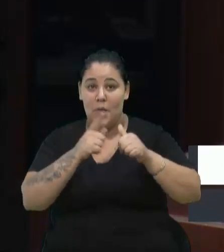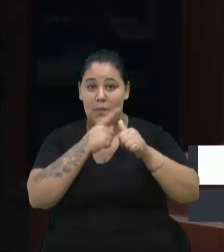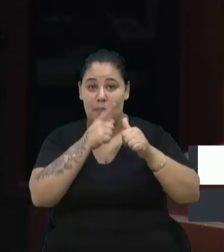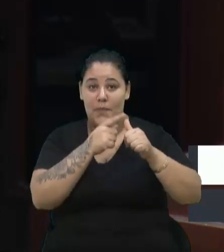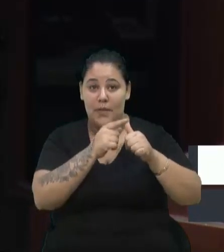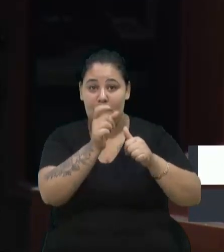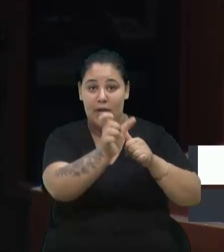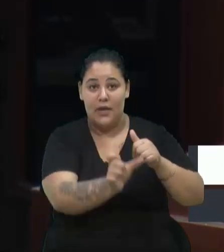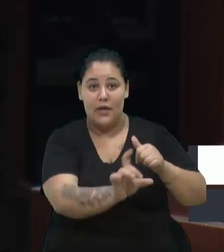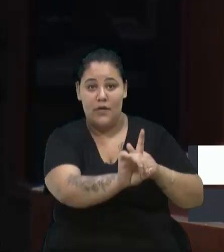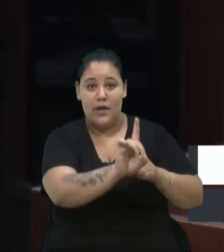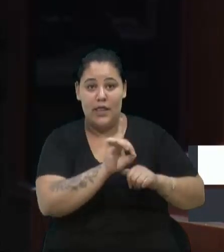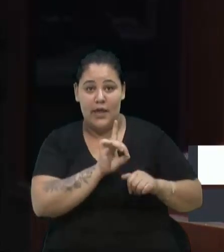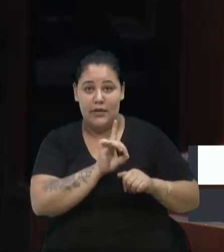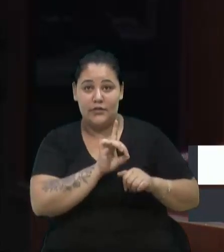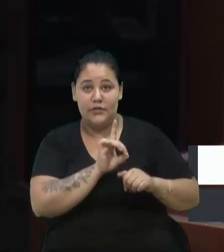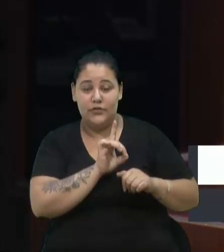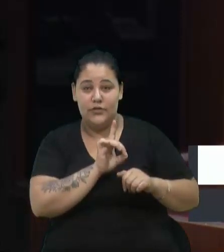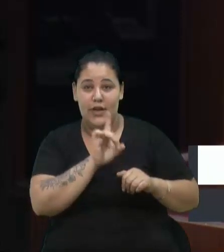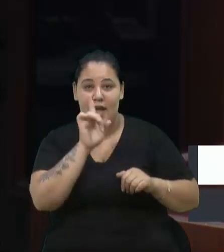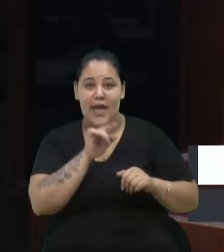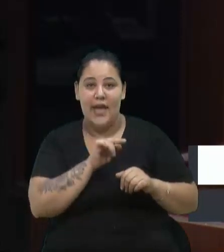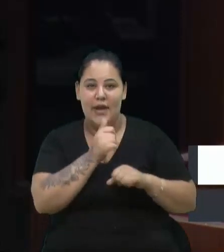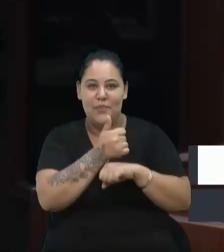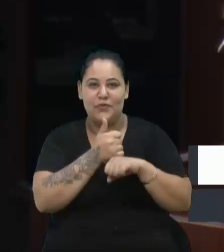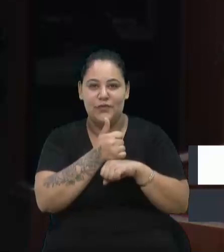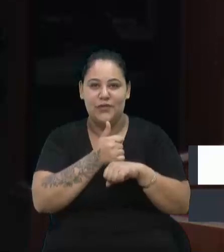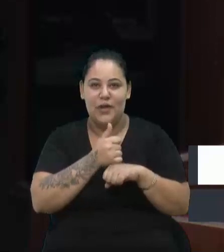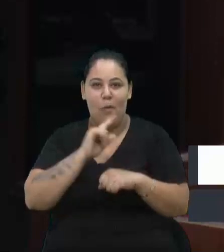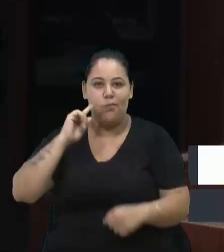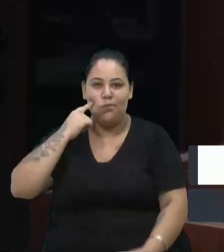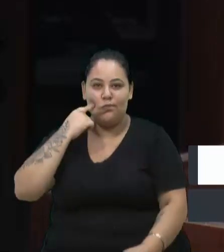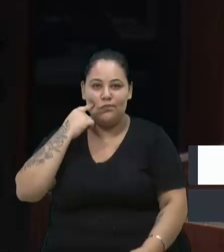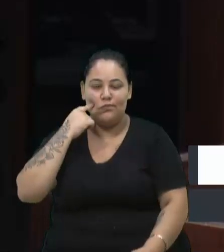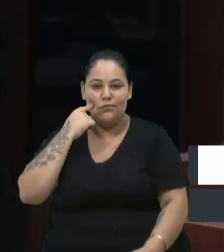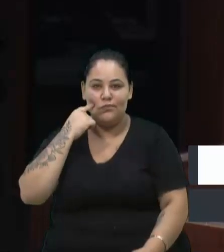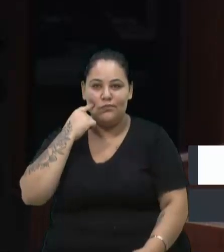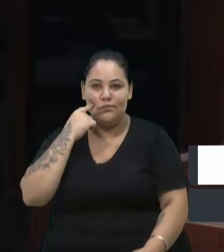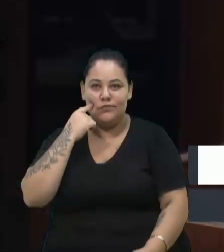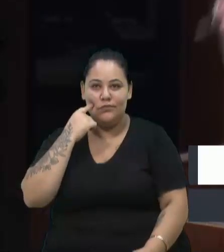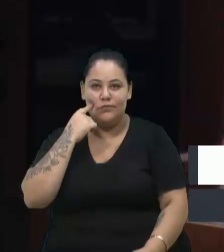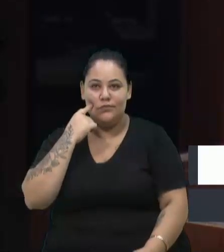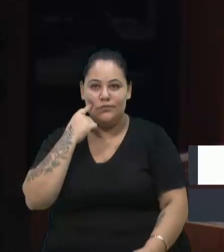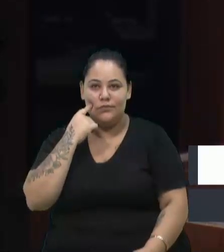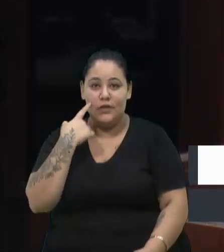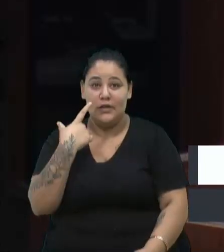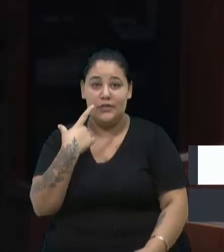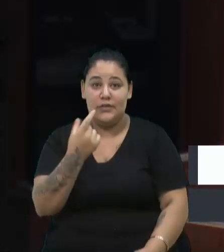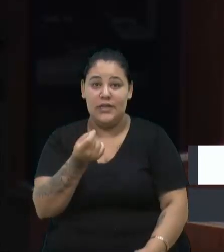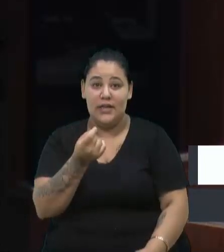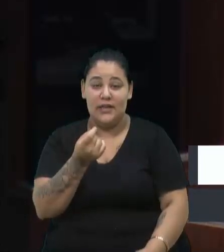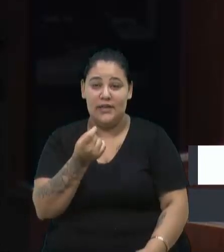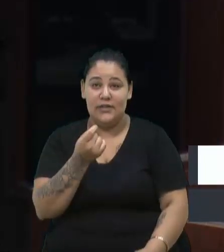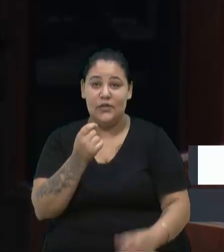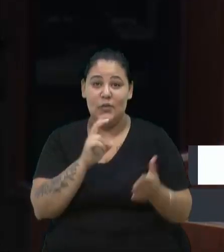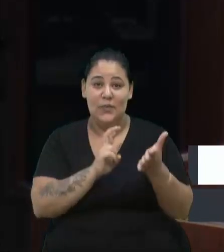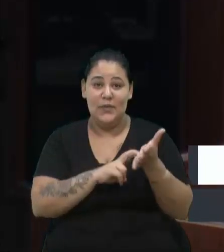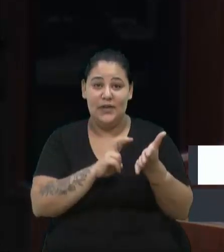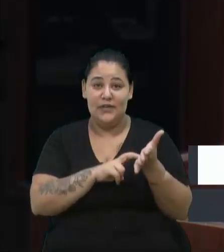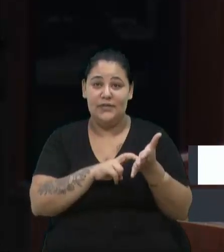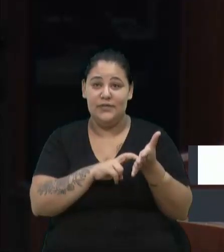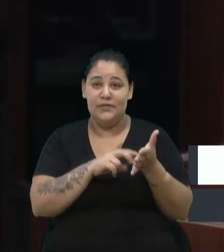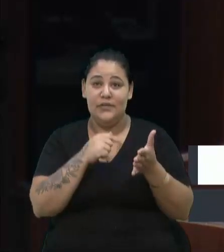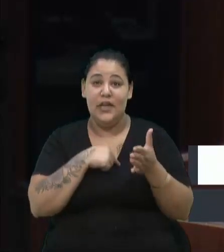Uma borracharia. Outubro de 93. Saí do Unibanco e eu digo, vou abrir uma consultoria com uma máquina de